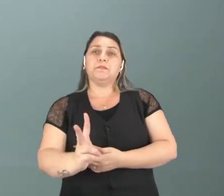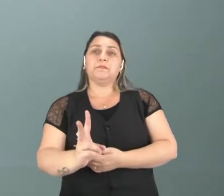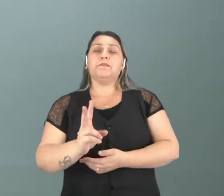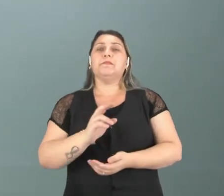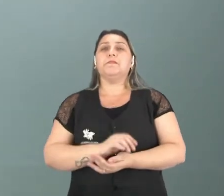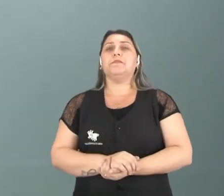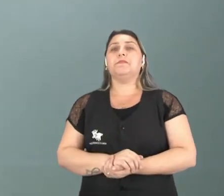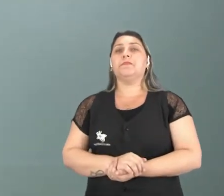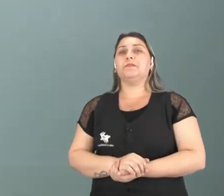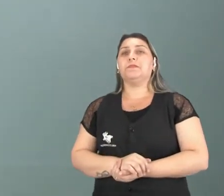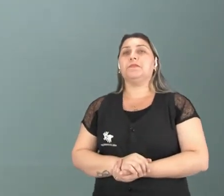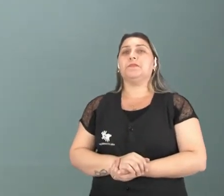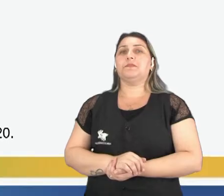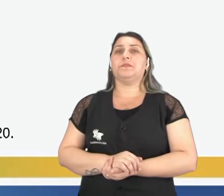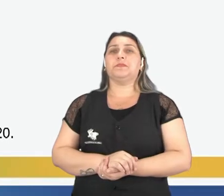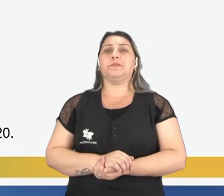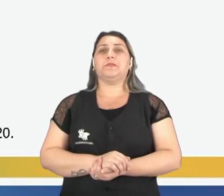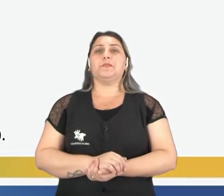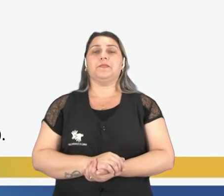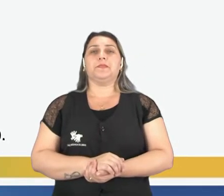tela comigo, vamos lá.